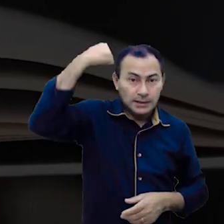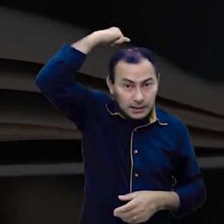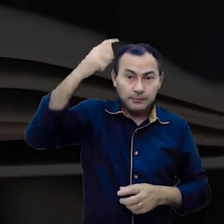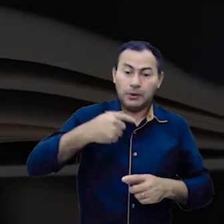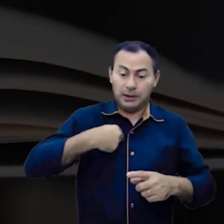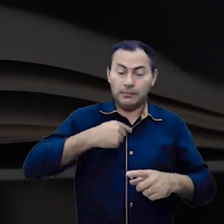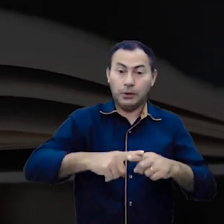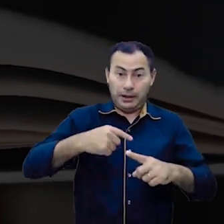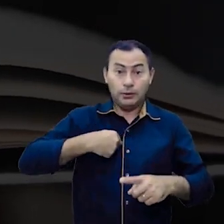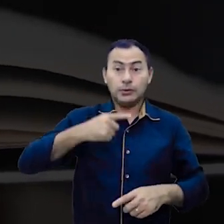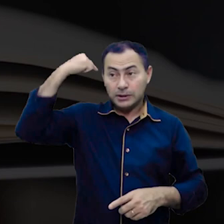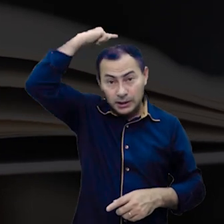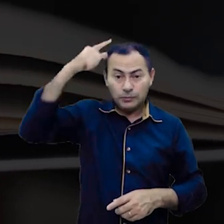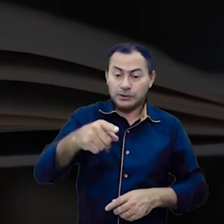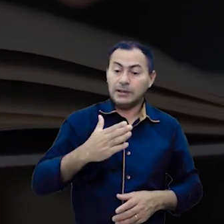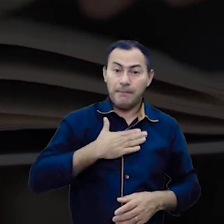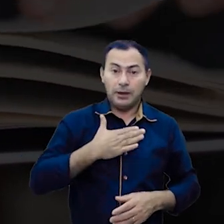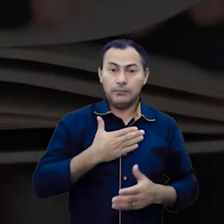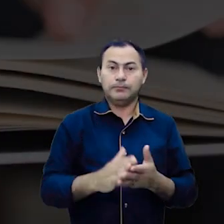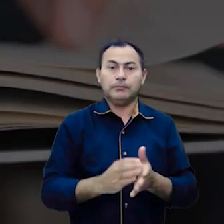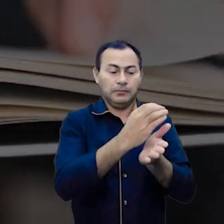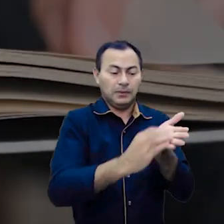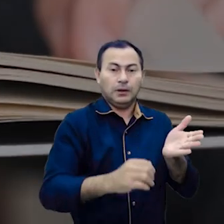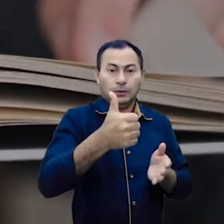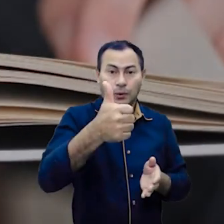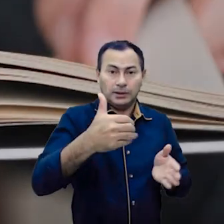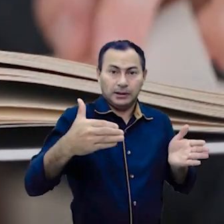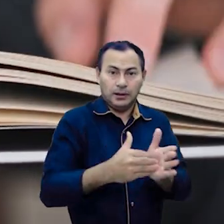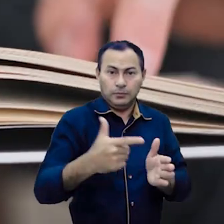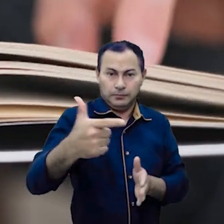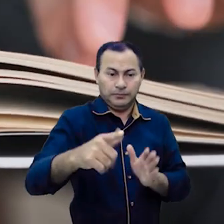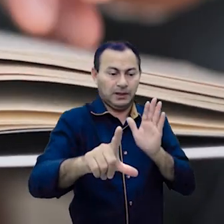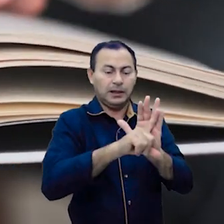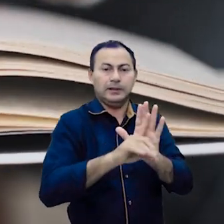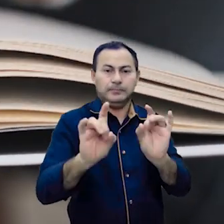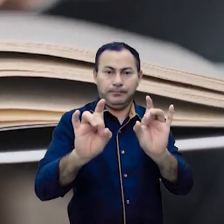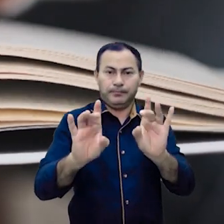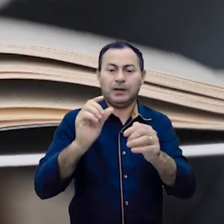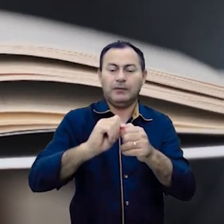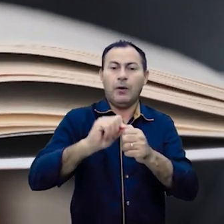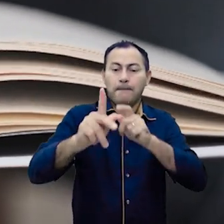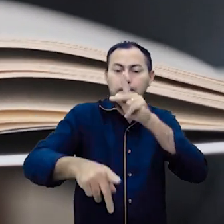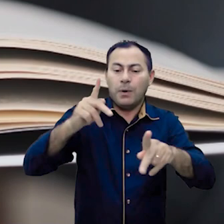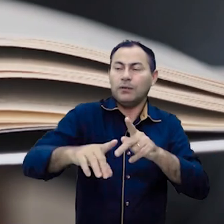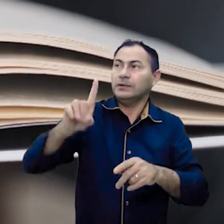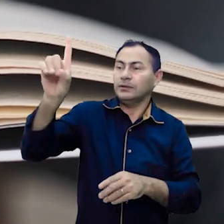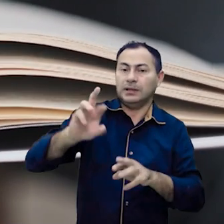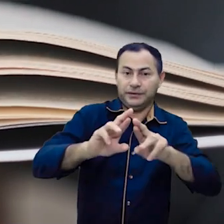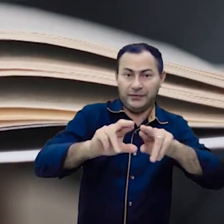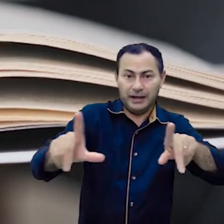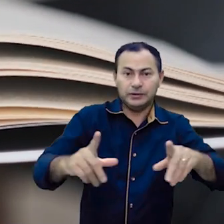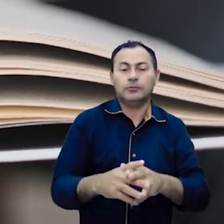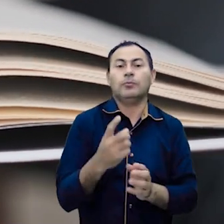vosso Deus sou santo vocês pertencem a mim e do Capítulo 11 ao 22 temos leis especiais que fazem um povo de Deus